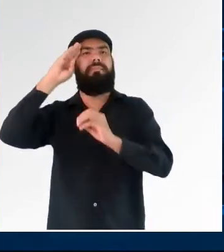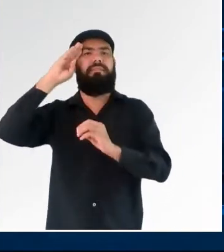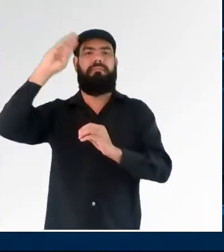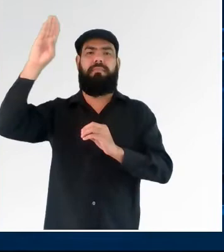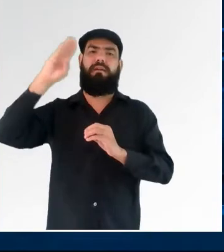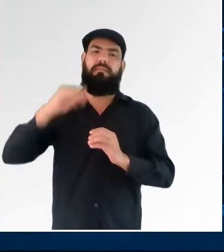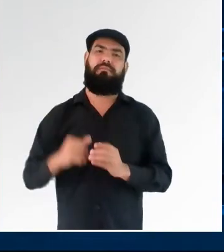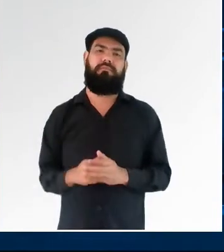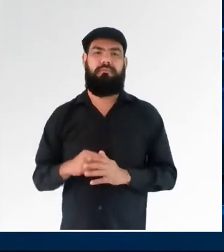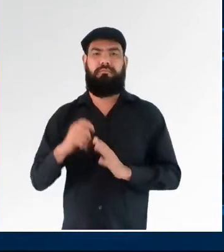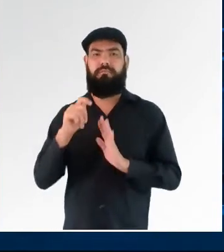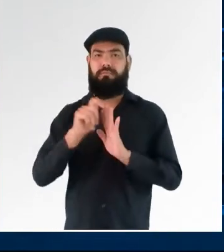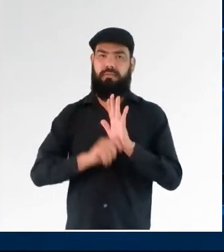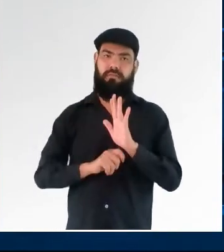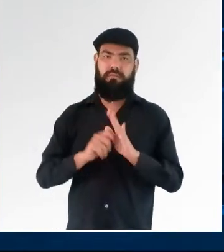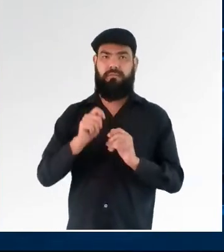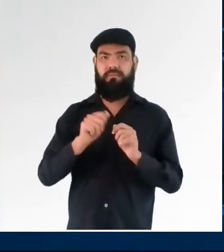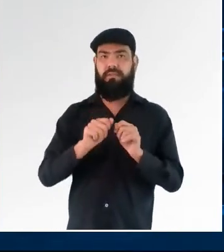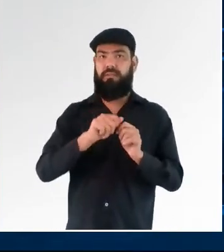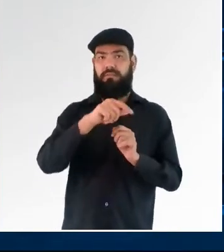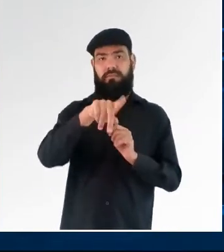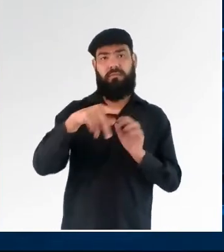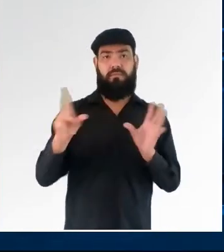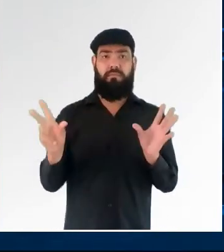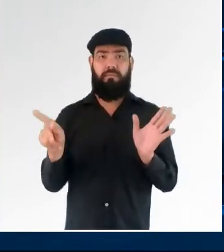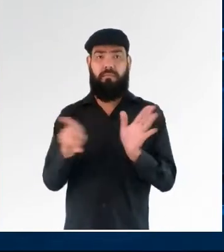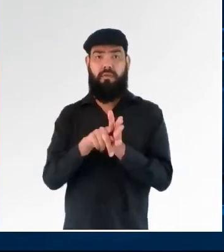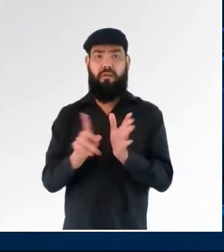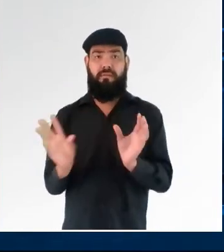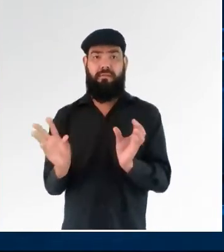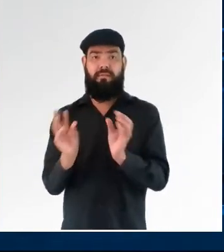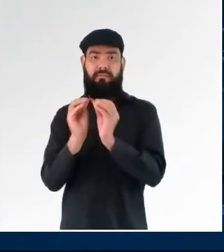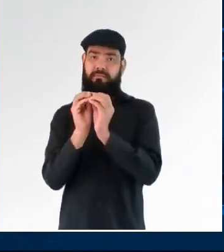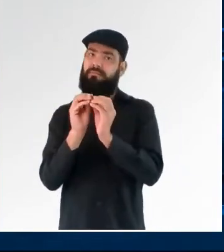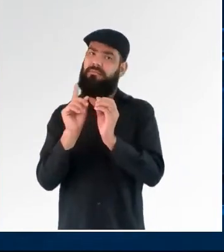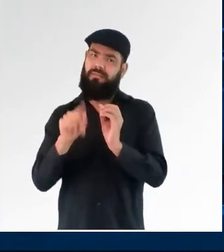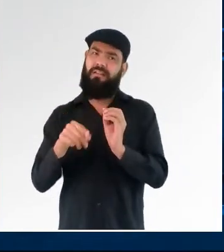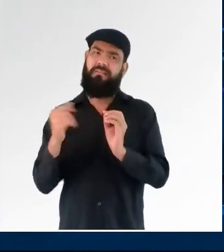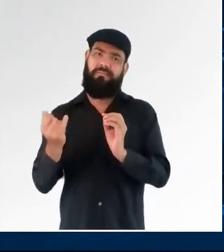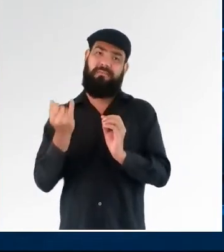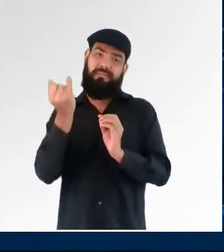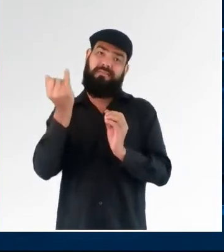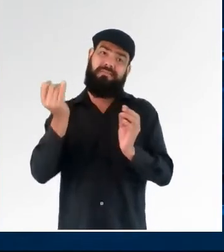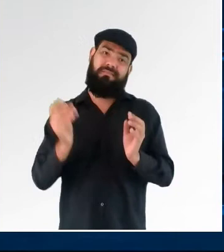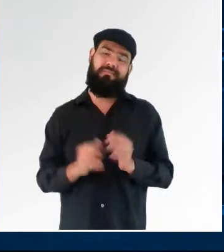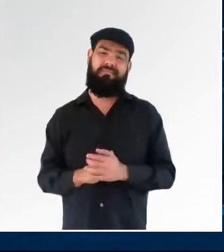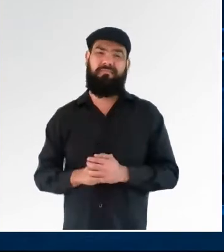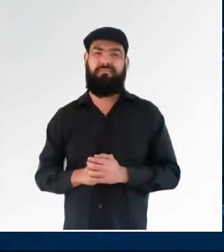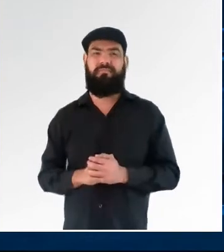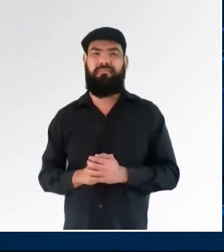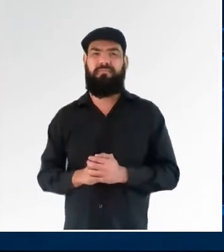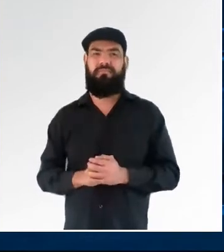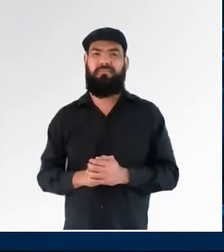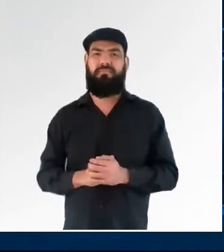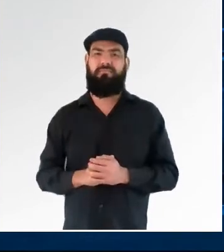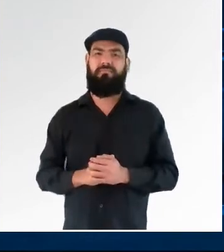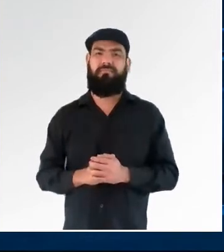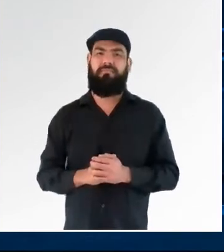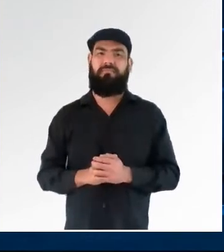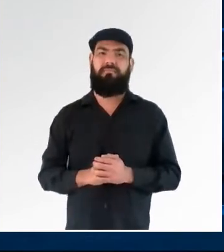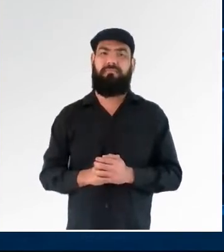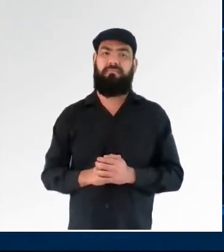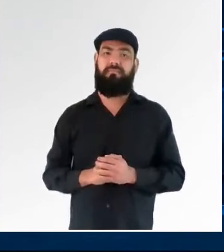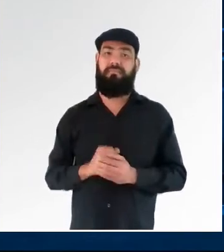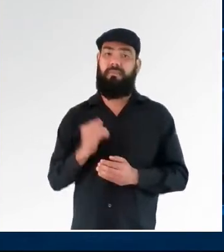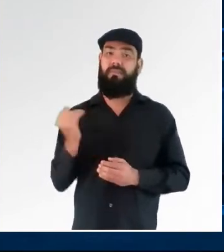para fazer o seu resumo. É isso que é o importante. No final das contas, o importante é você